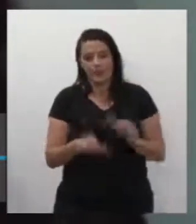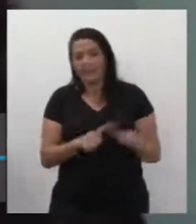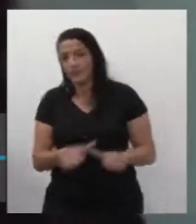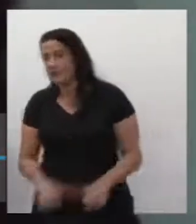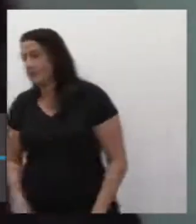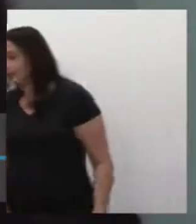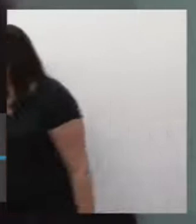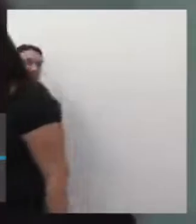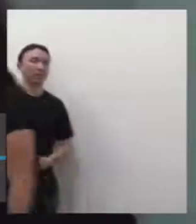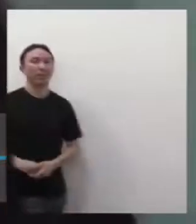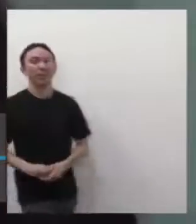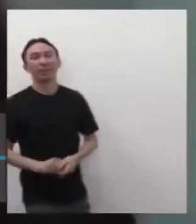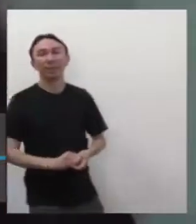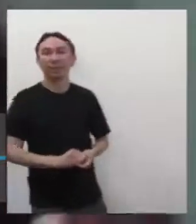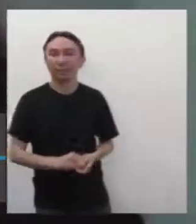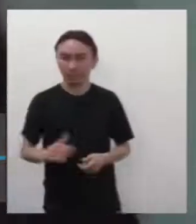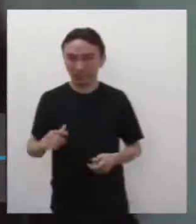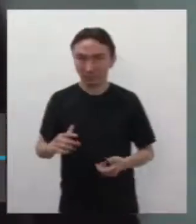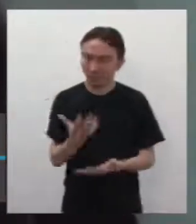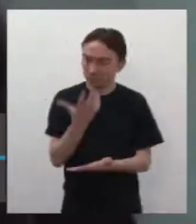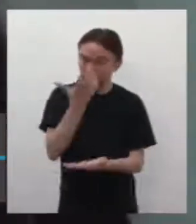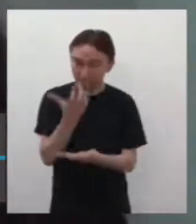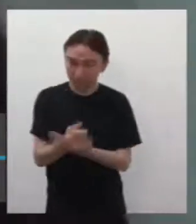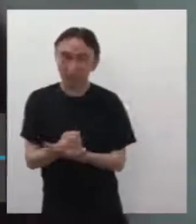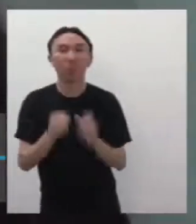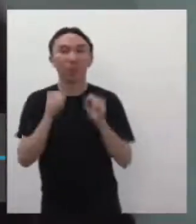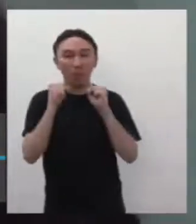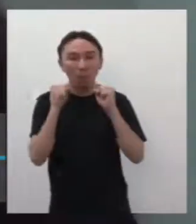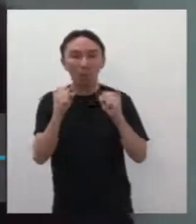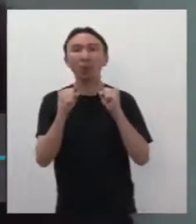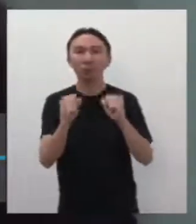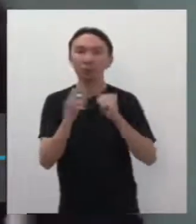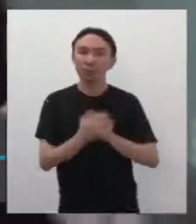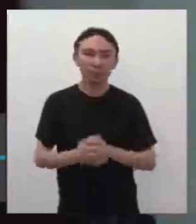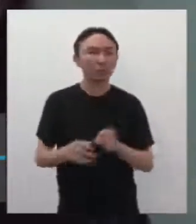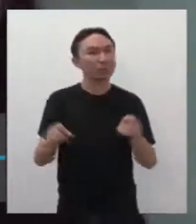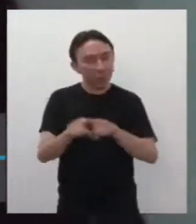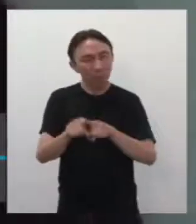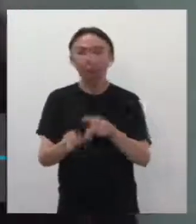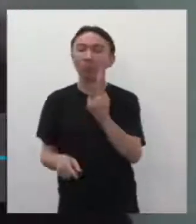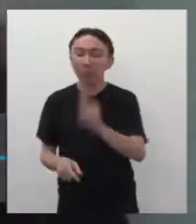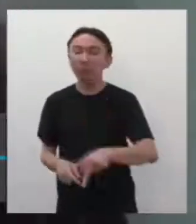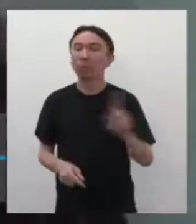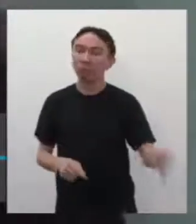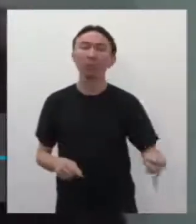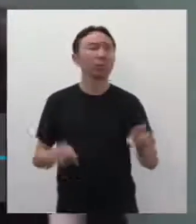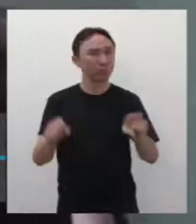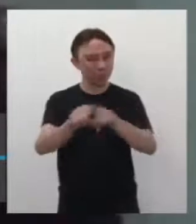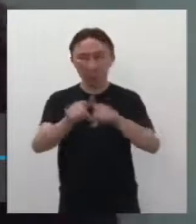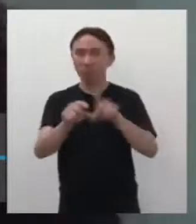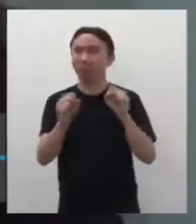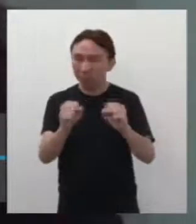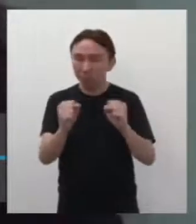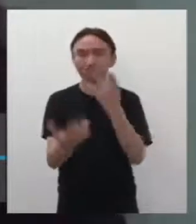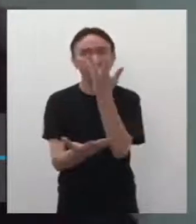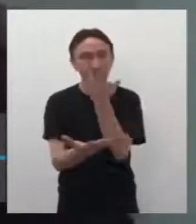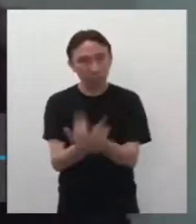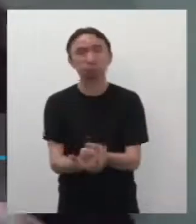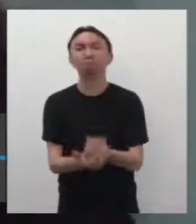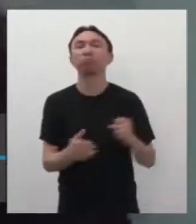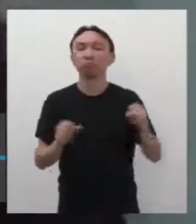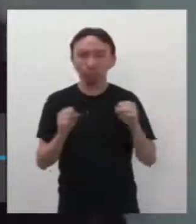3G, né, o pacote de dados deles. Isso também vale para os professores, tá? Sempre que eu estou falando para o aluno, também é para o professor. Então, se